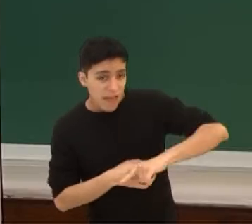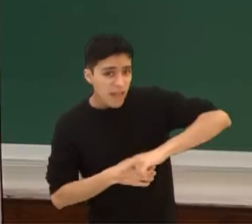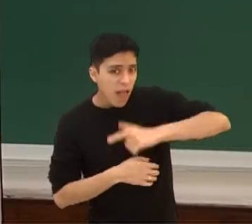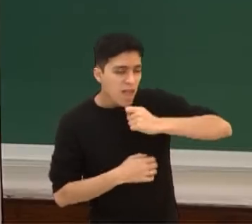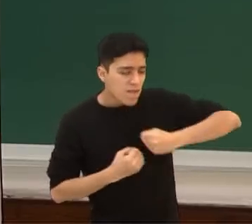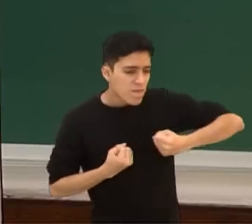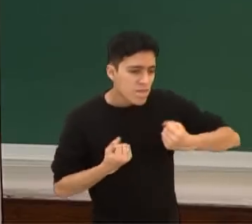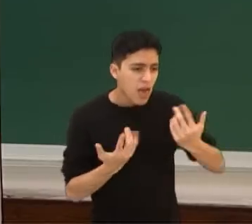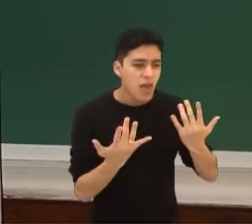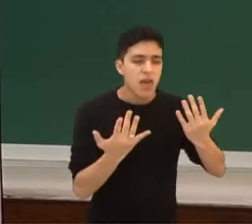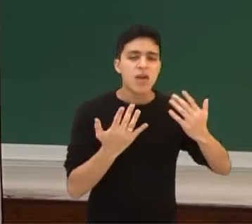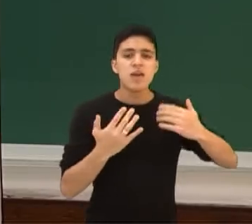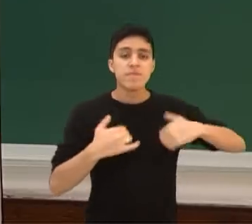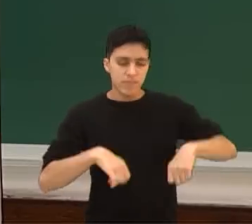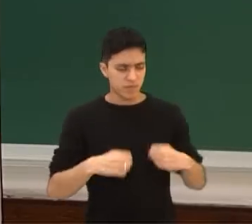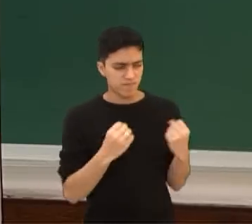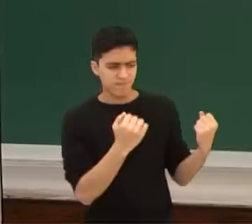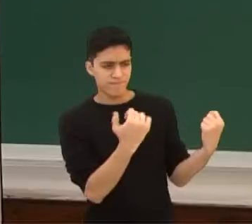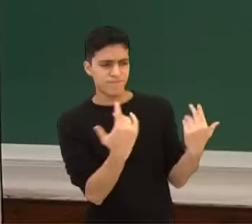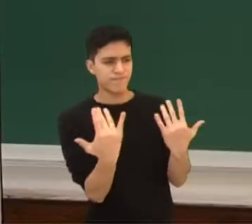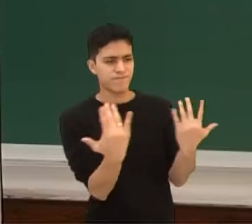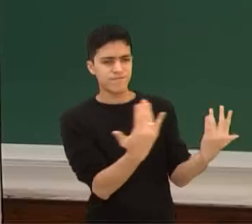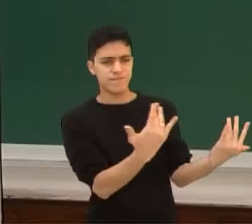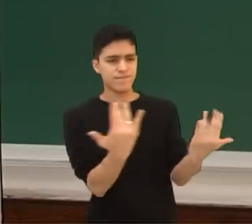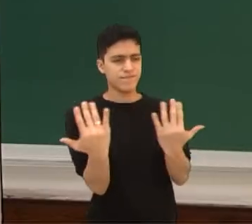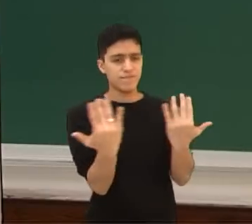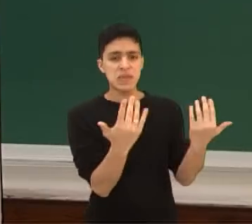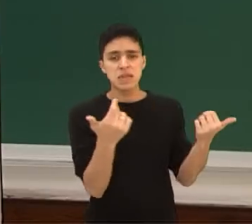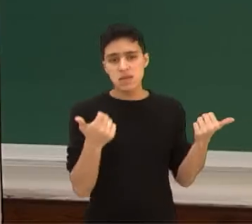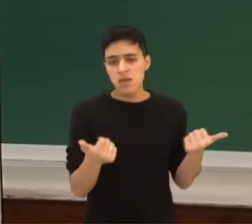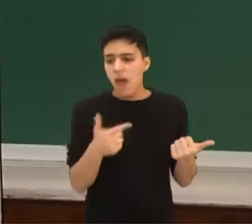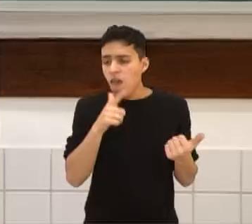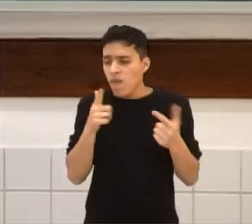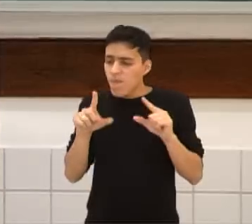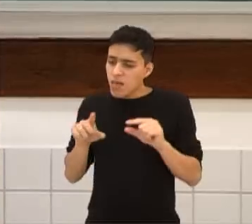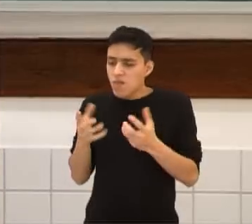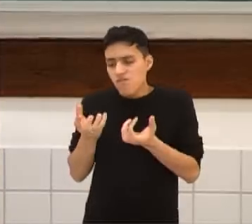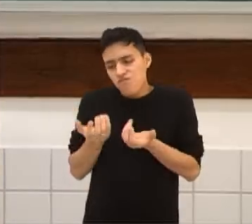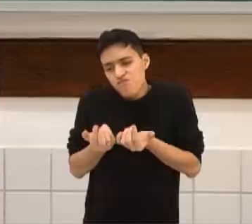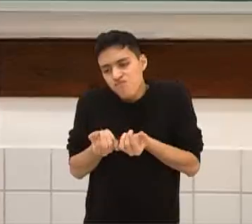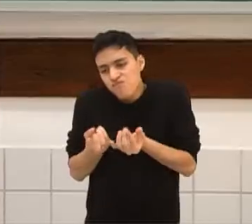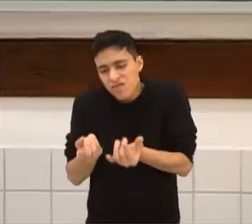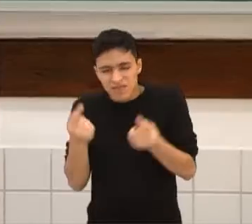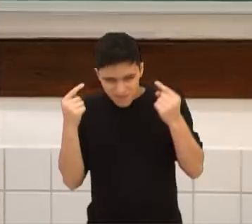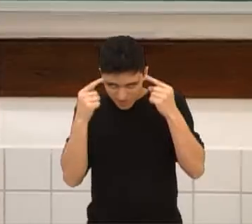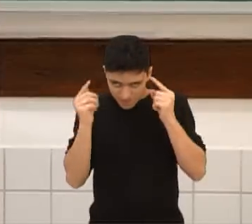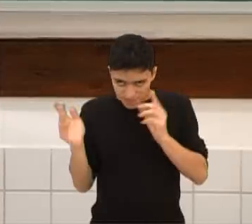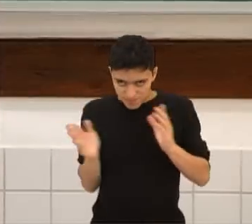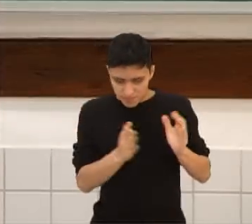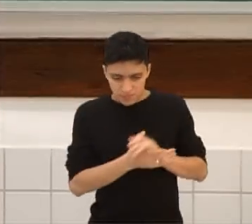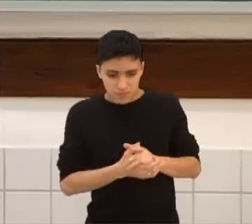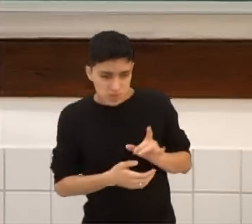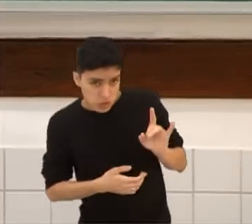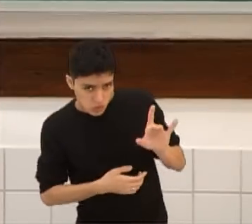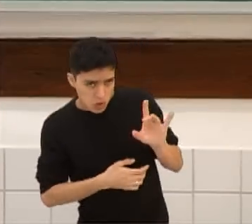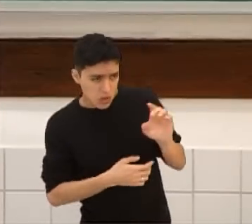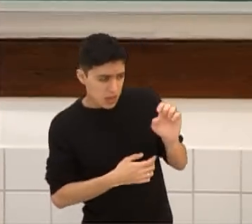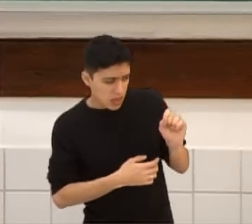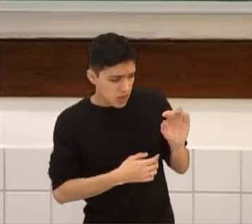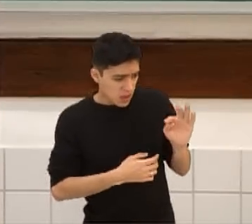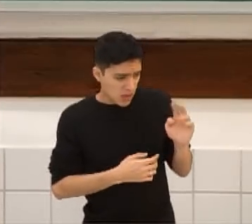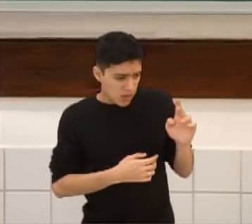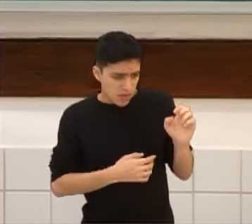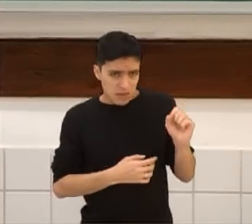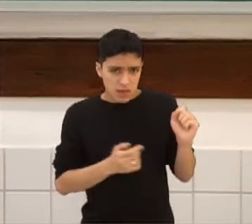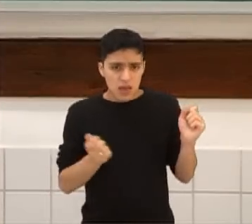de água, mais essas plantas elas vão conseguir se desenvolver. Mas nós não temos apenas estepes apenas